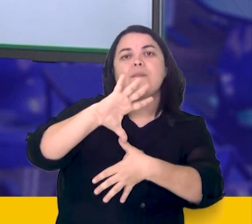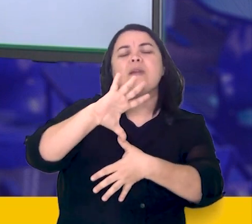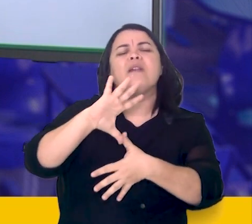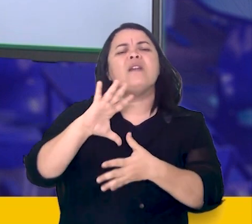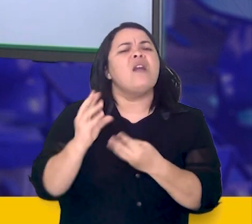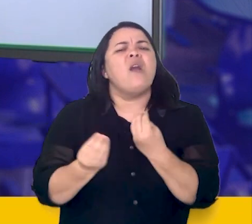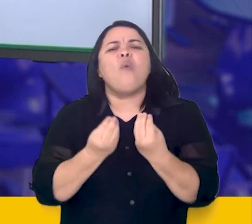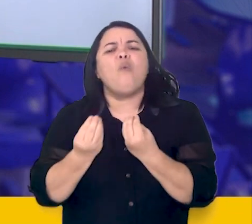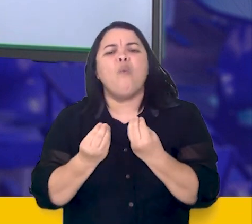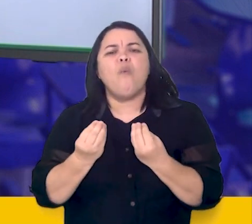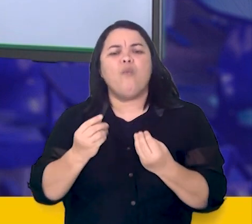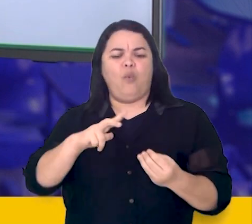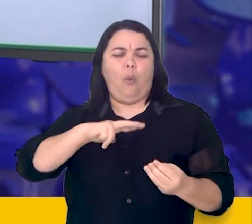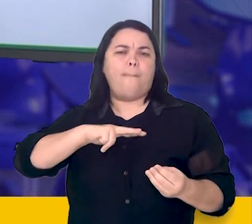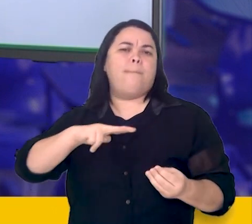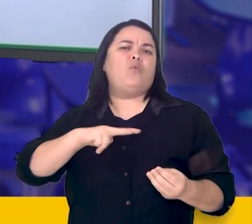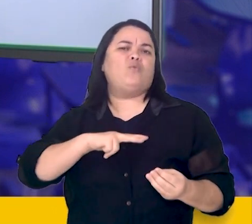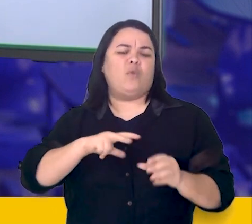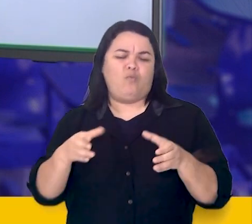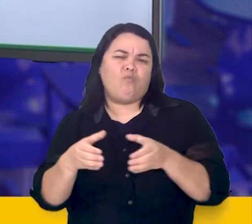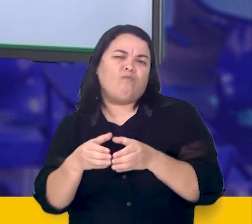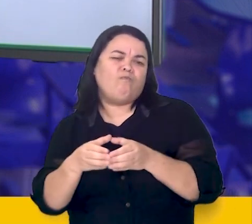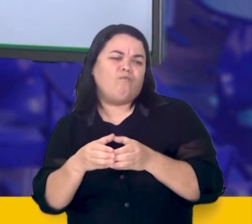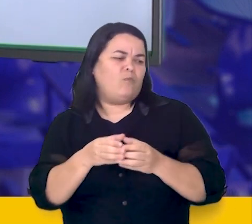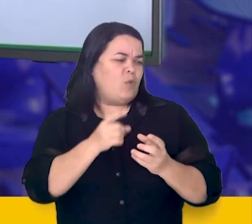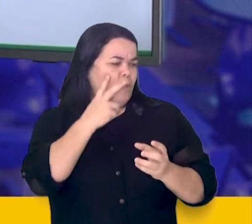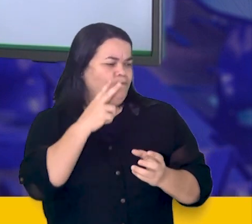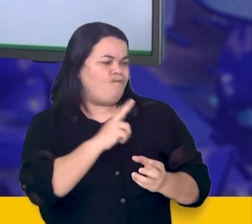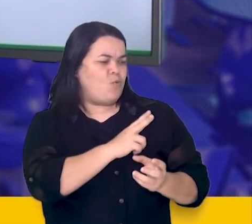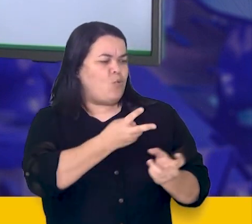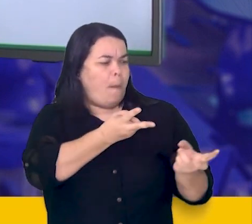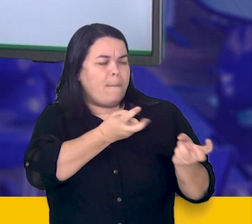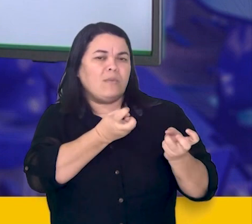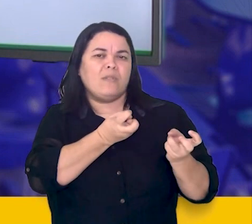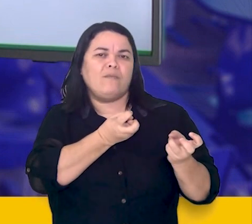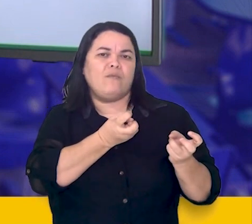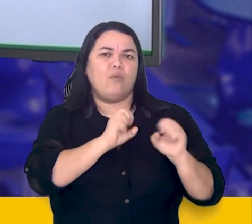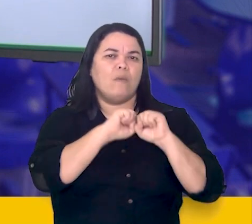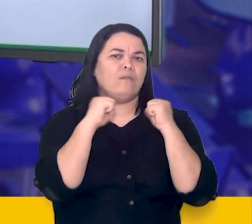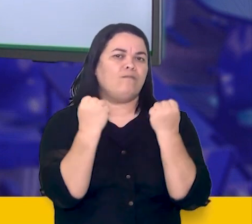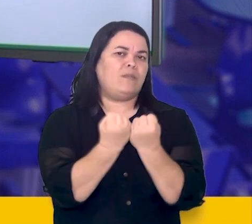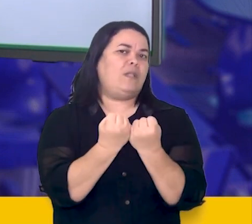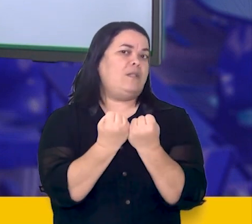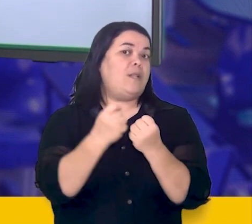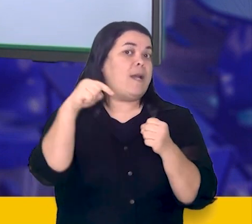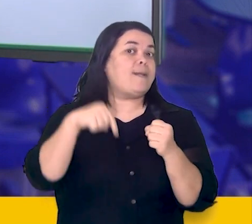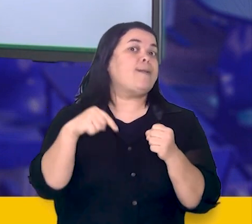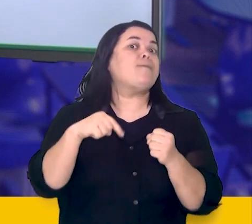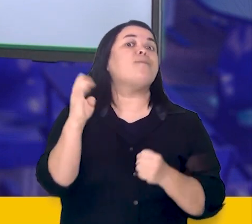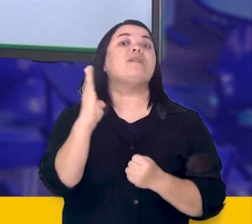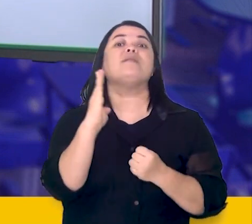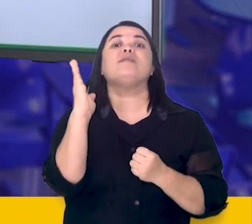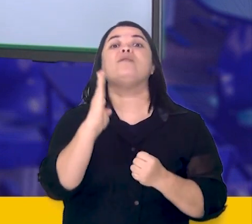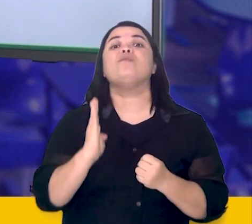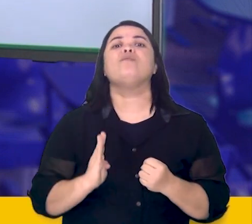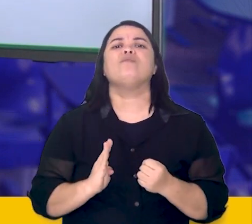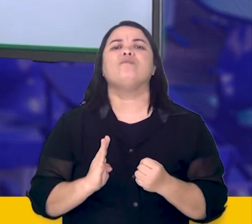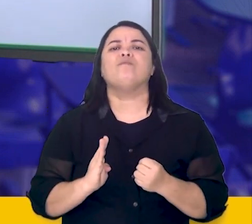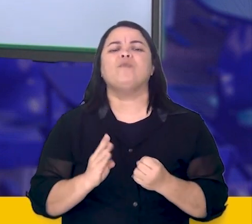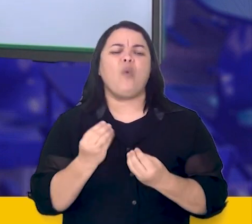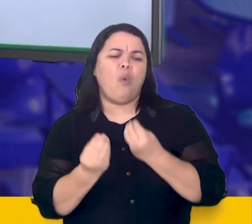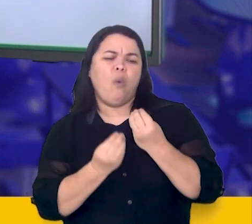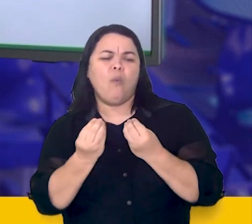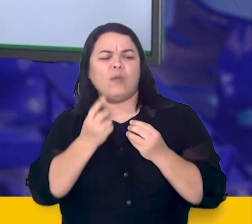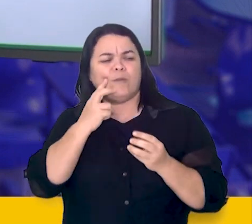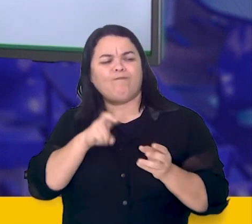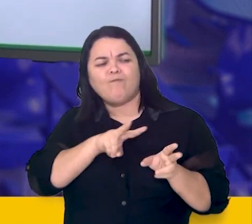a população indígena aqui do Brasil? Será que foi com um olhar de igualdade de fato? Será que foi observando o quanto essa